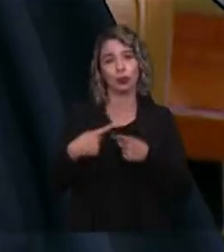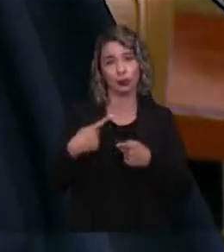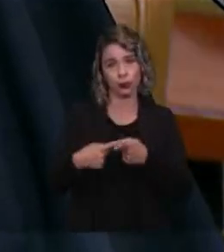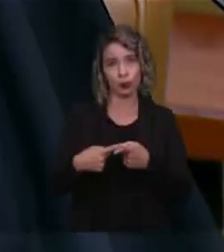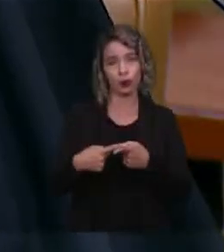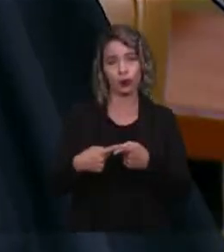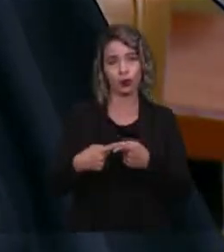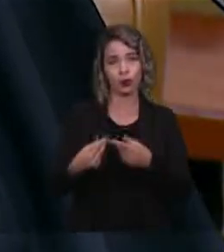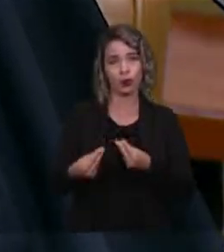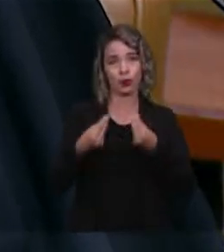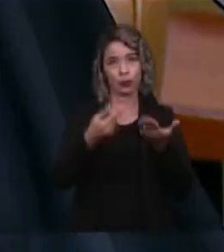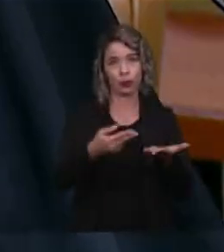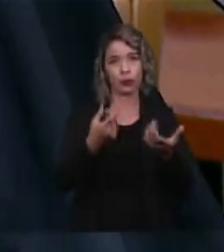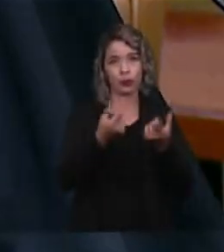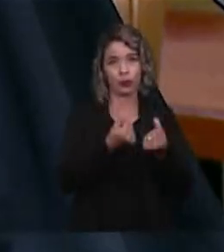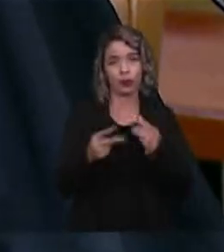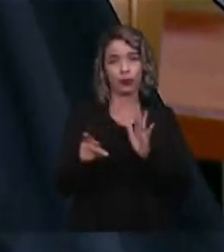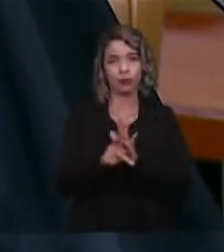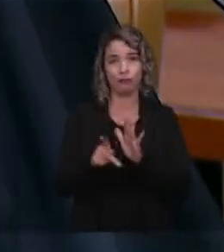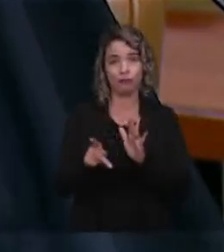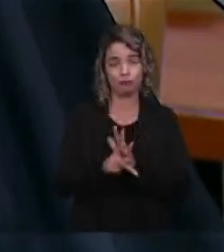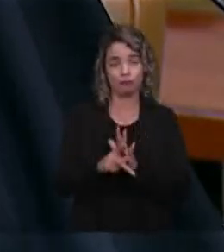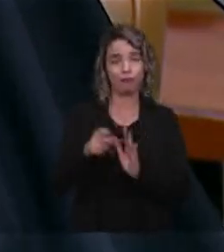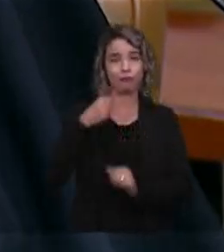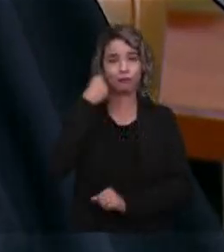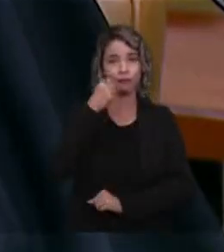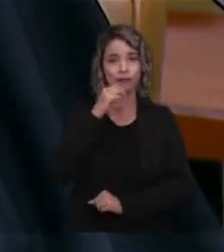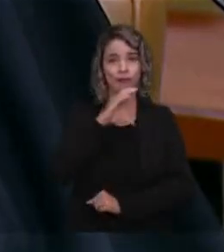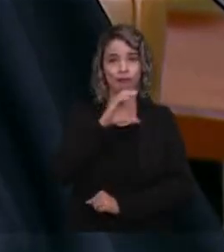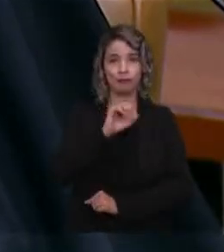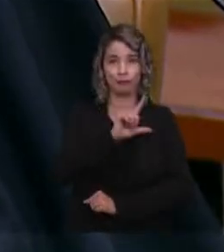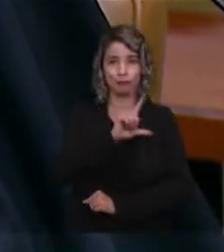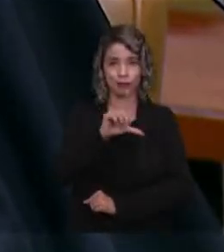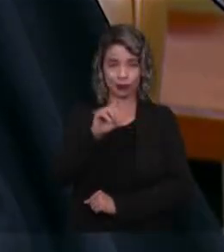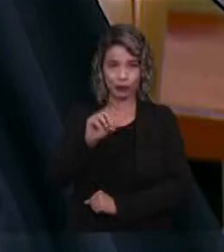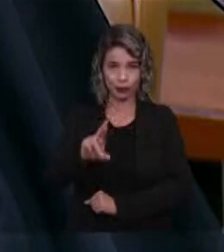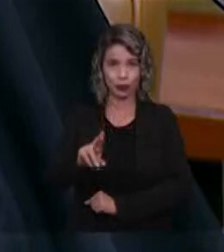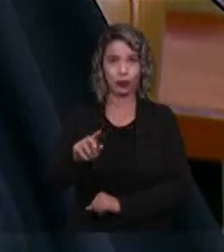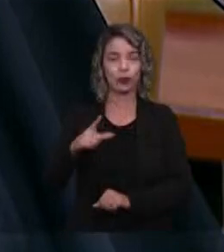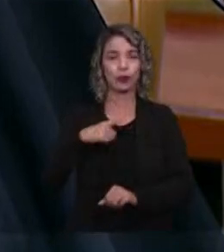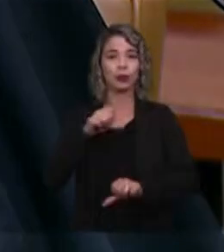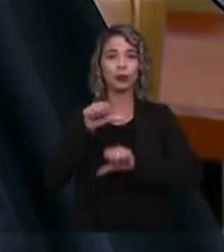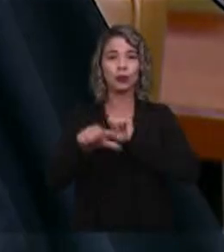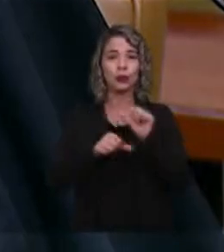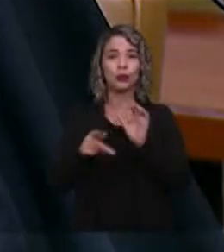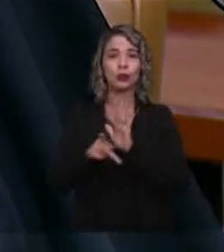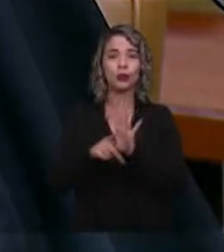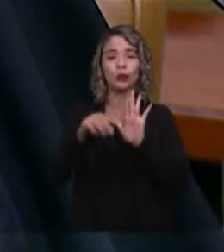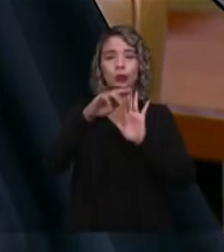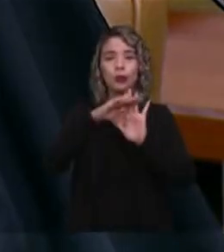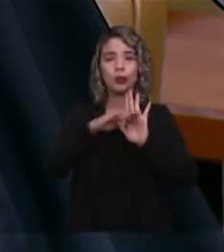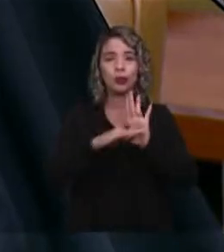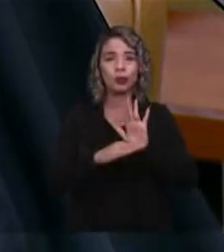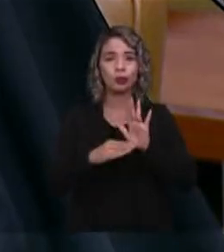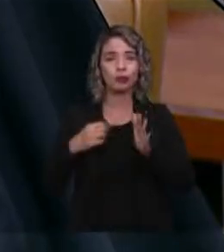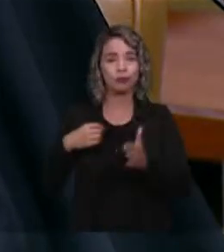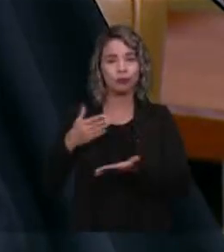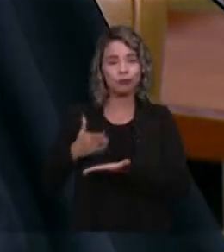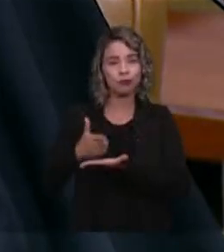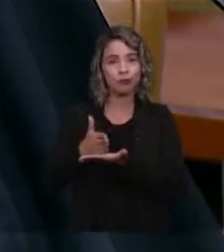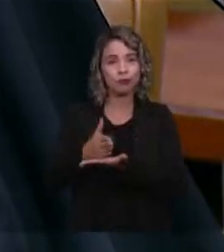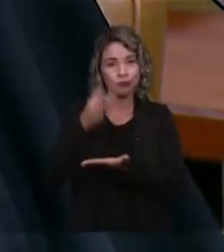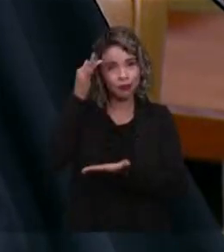3. Celebração de contrato de gestão de pagamentos e de programas de fidelidade com a sociedade empresária FTC